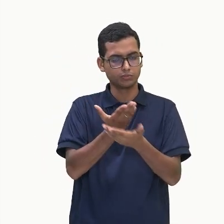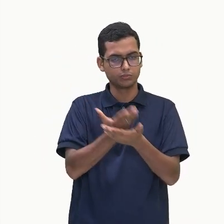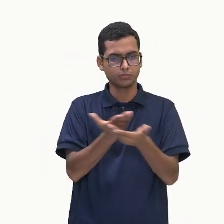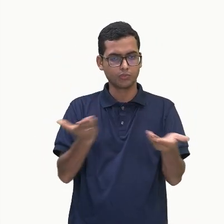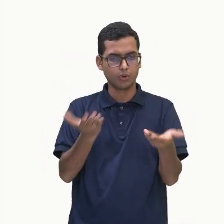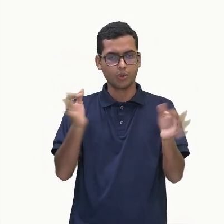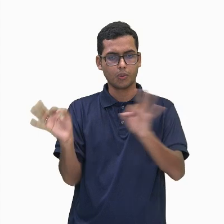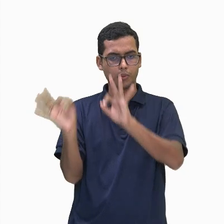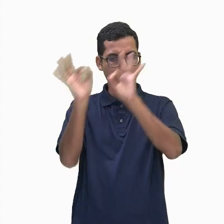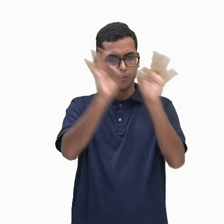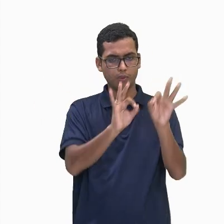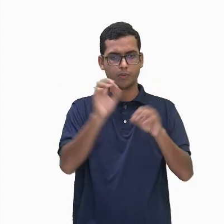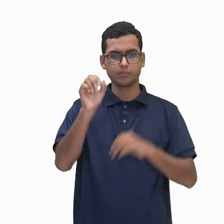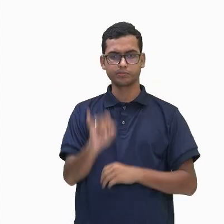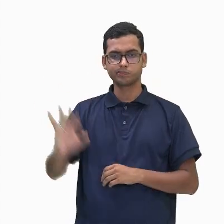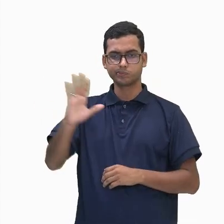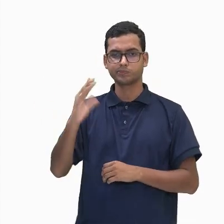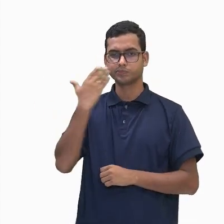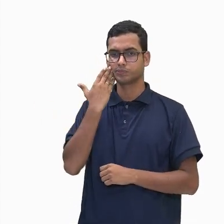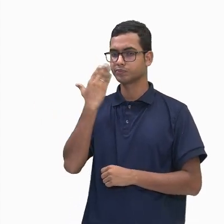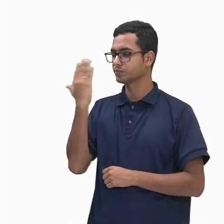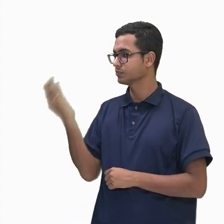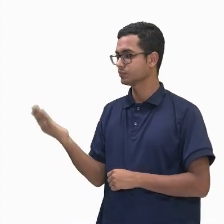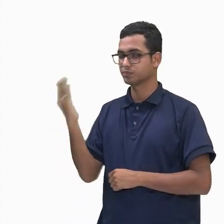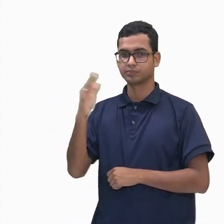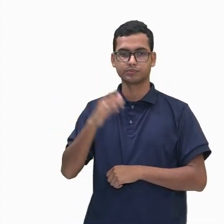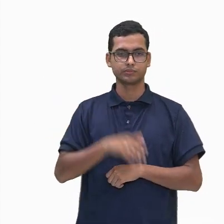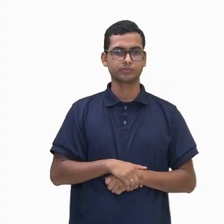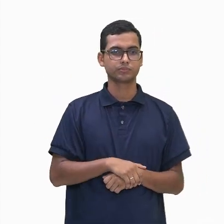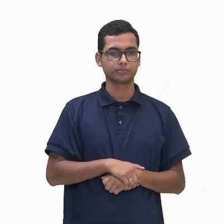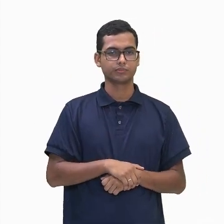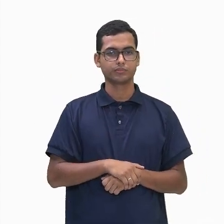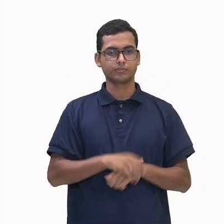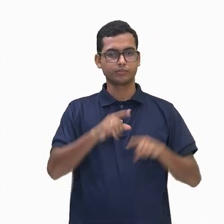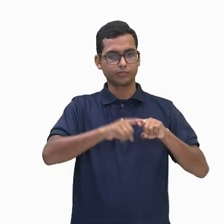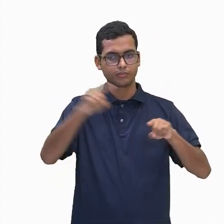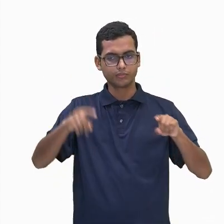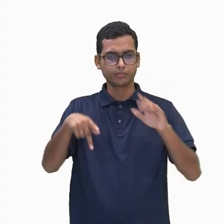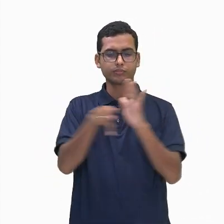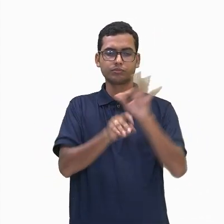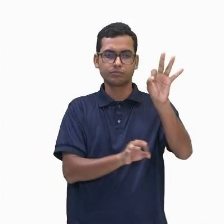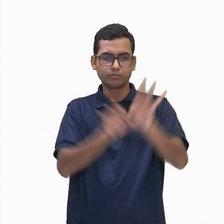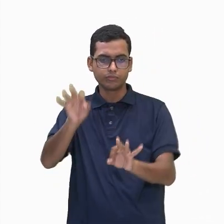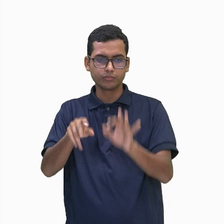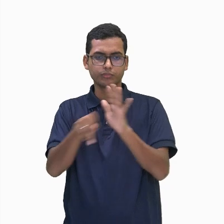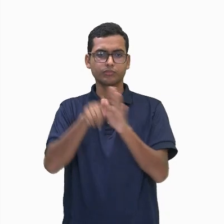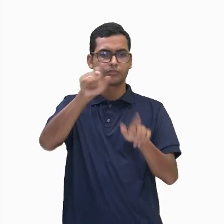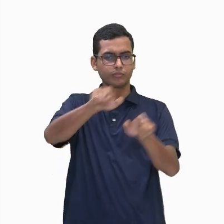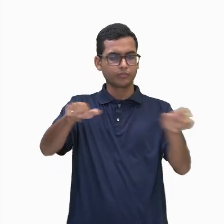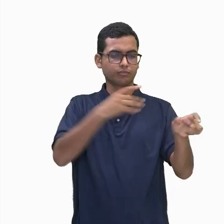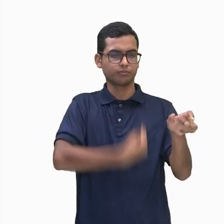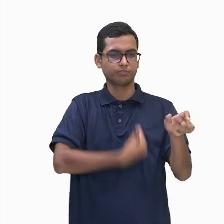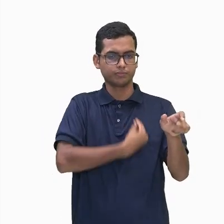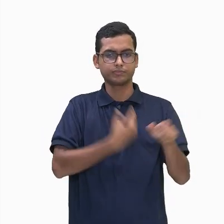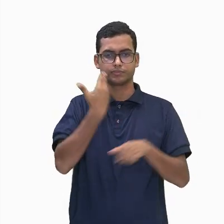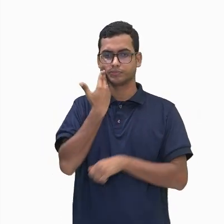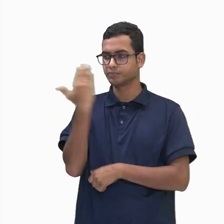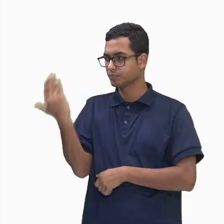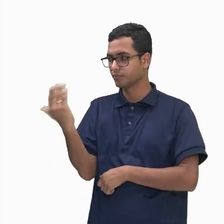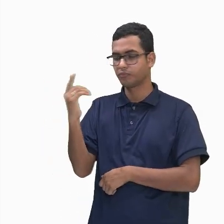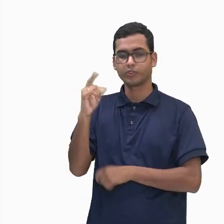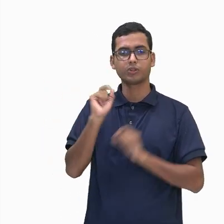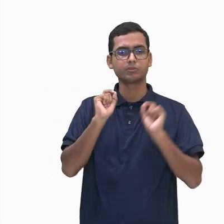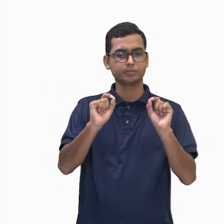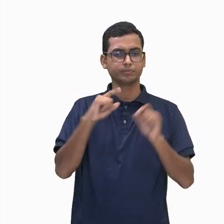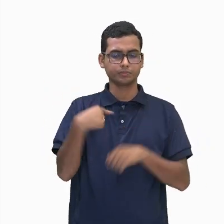nesta ilustração que tem aí sobre os níveis de organização dos seres vivos, né? Nós temos